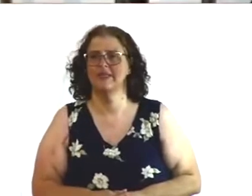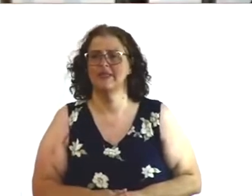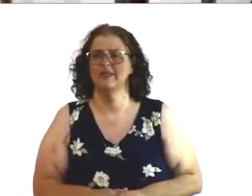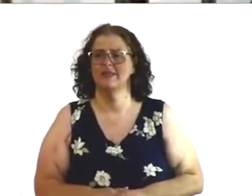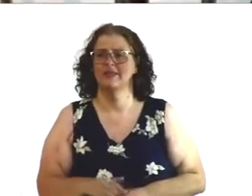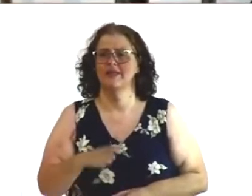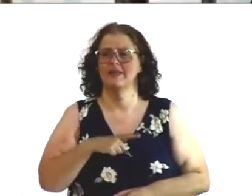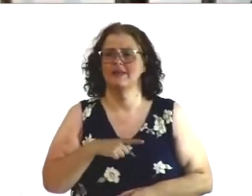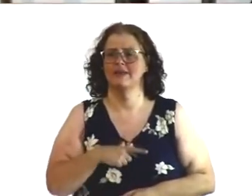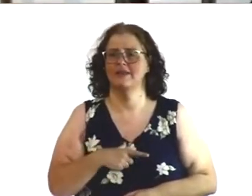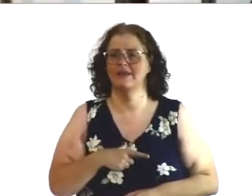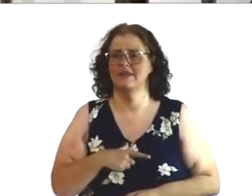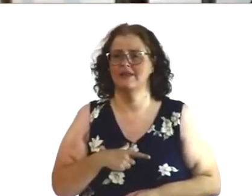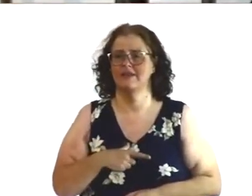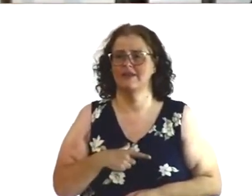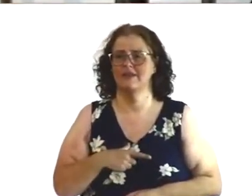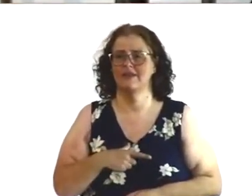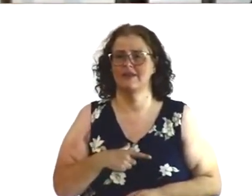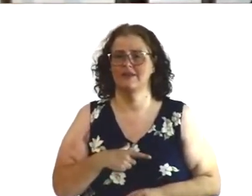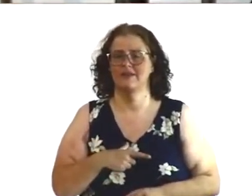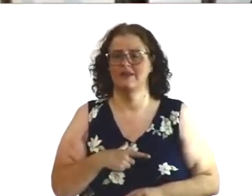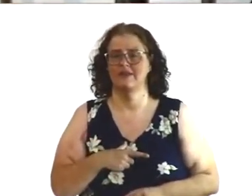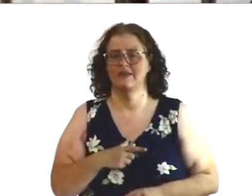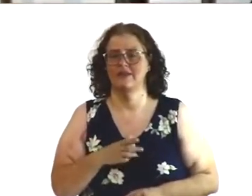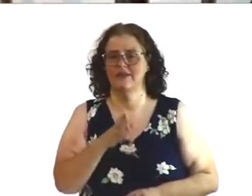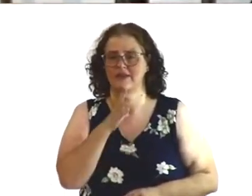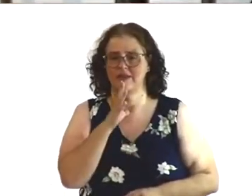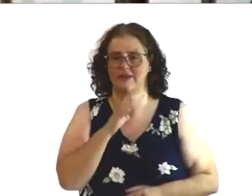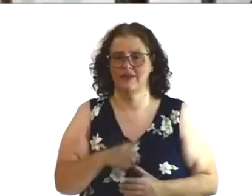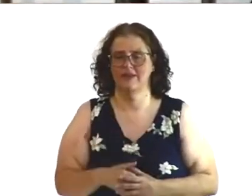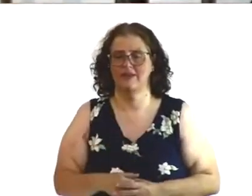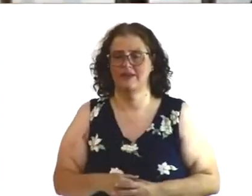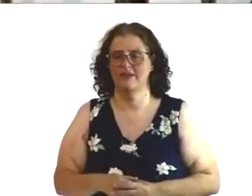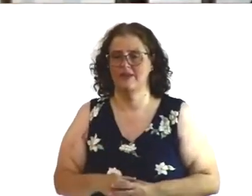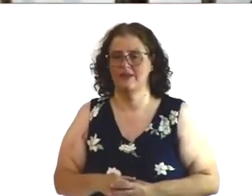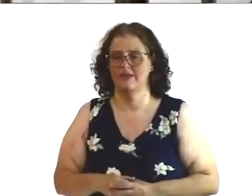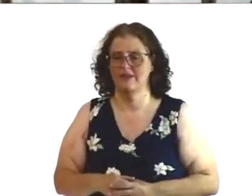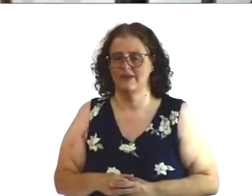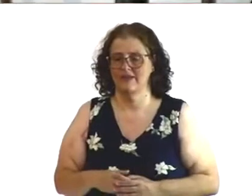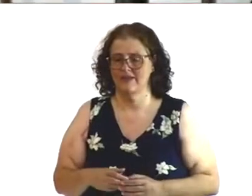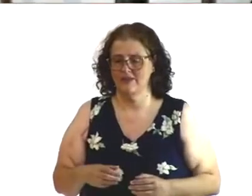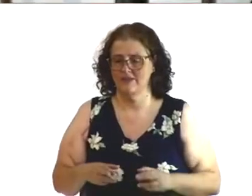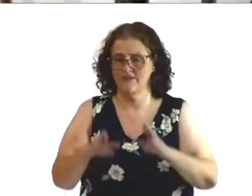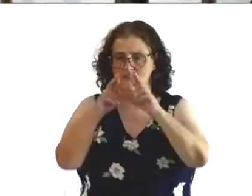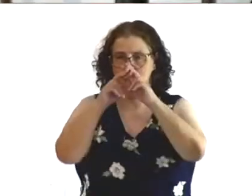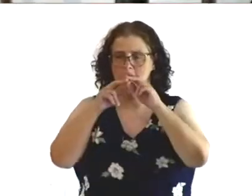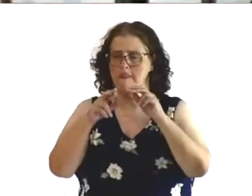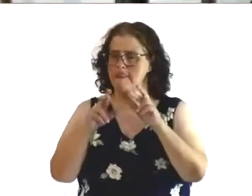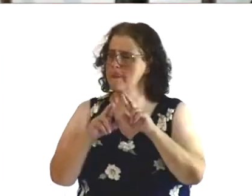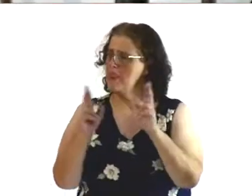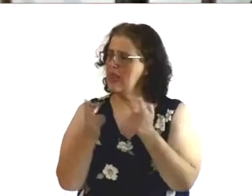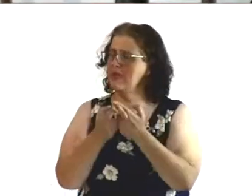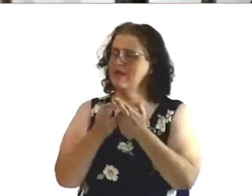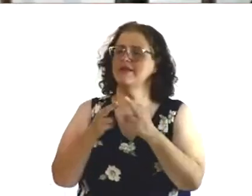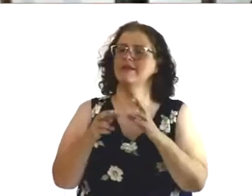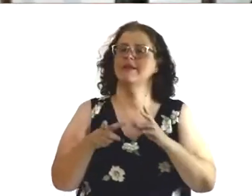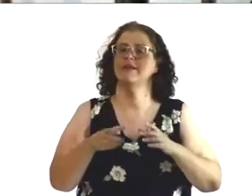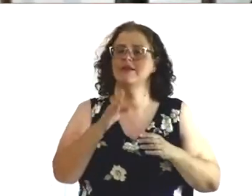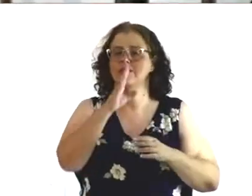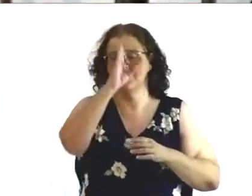a Babilônia, foi queimado e tudo mais, e depois é justamente Herodes, e o reinado ali, o Império Romano, que